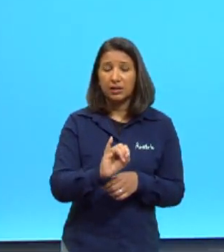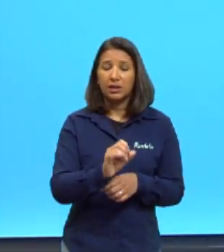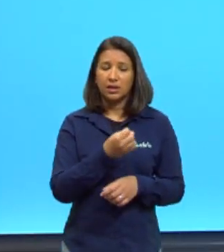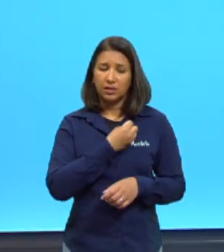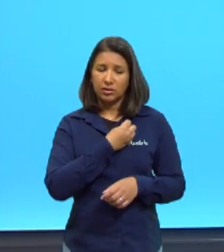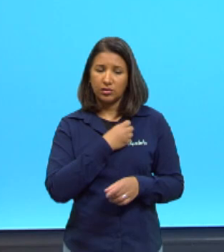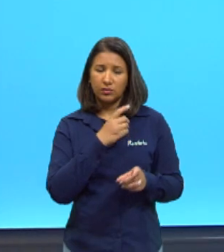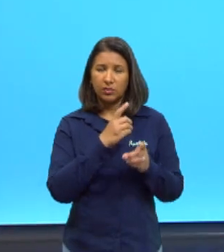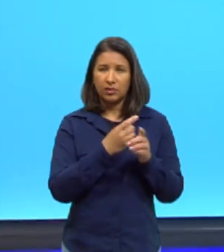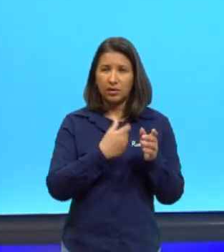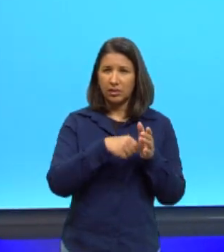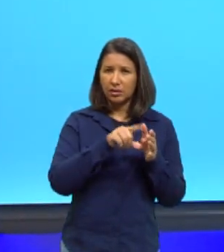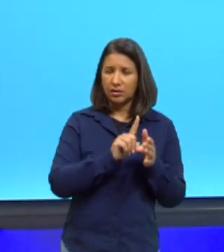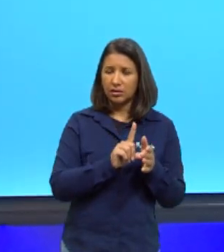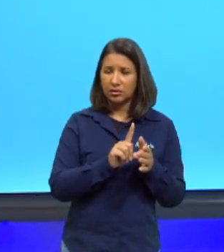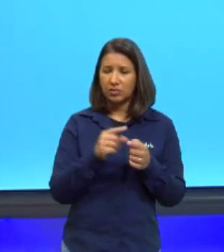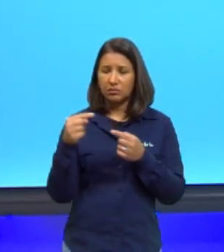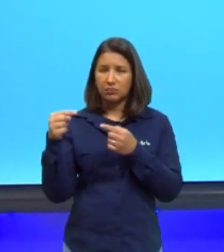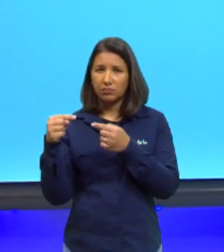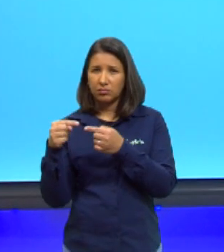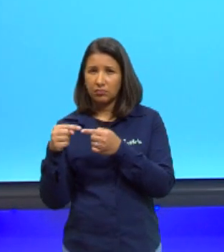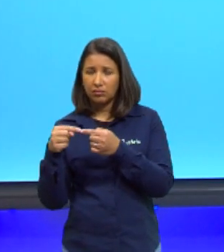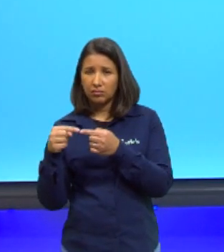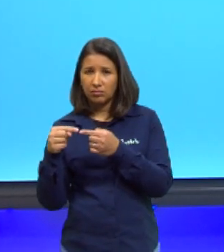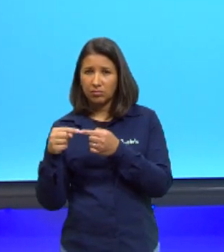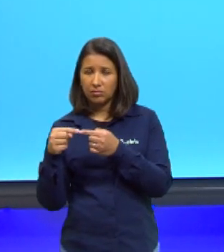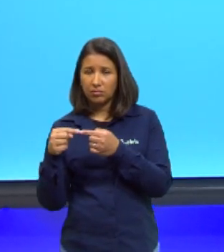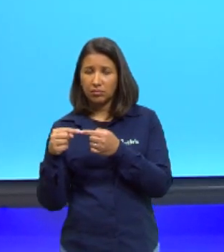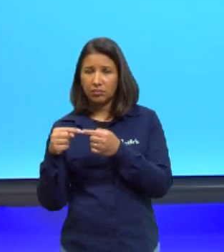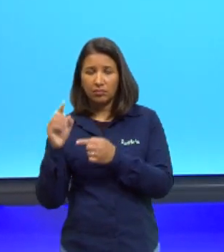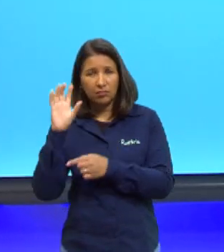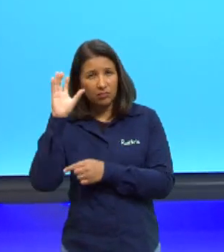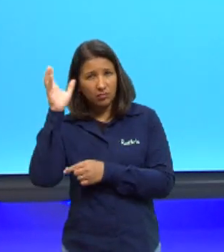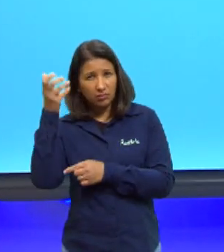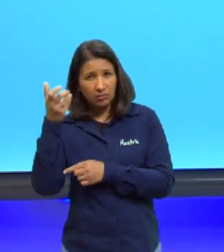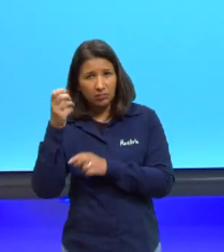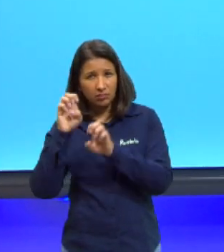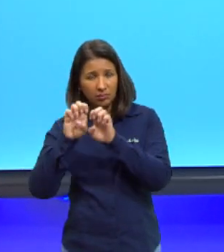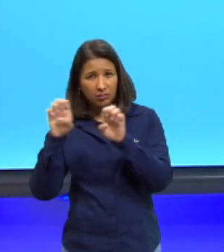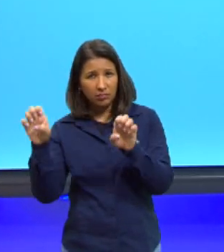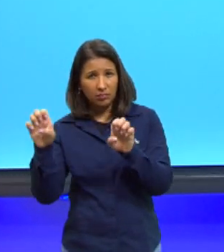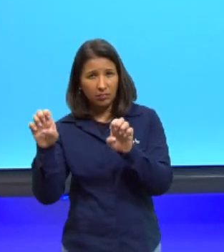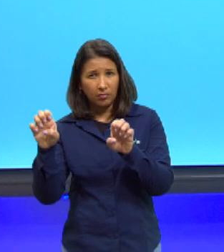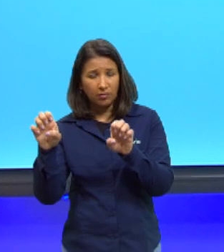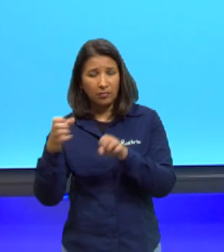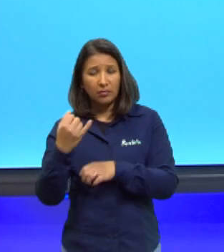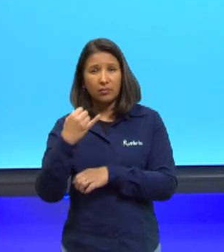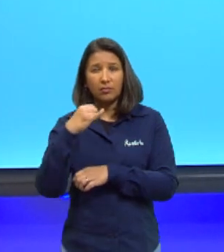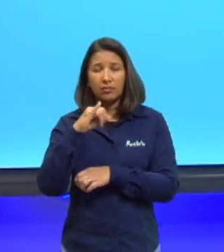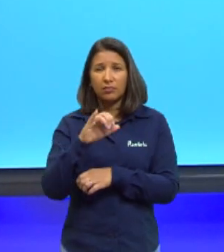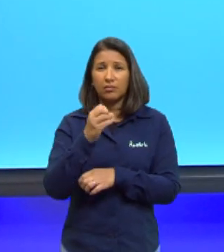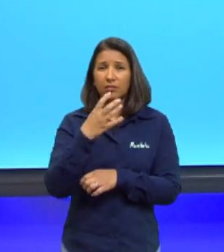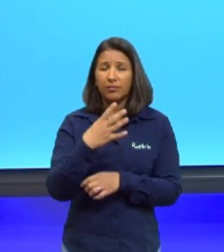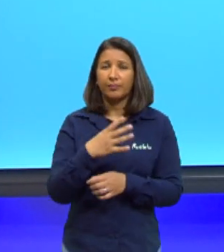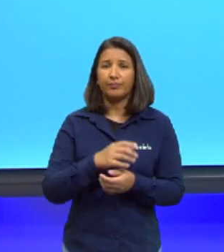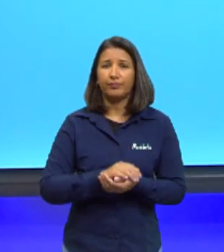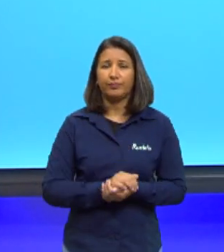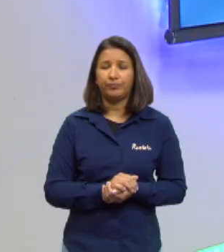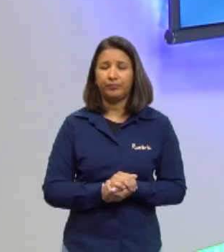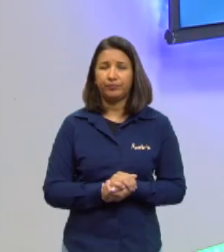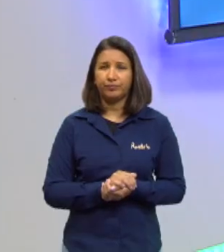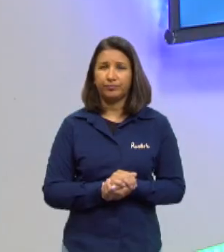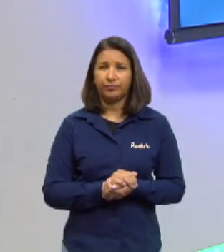que eu encontrei, ele é a solução da minha equação, se ele satisfaz aquilo que eu estou